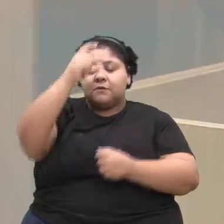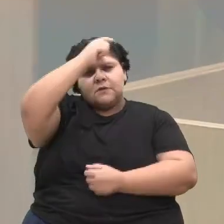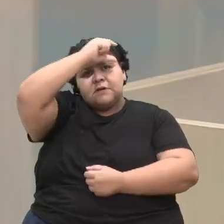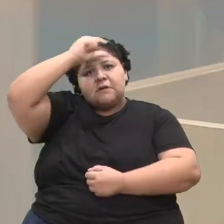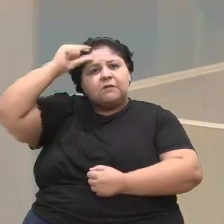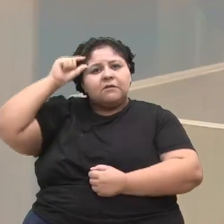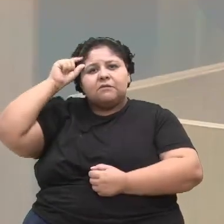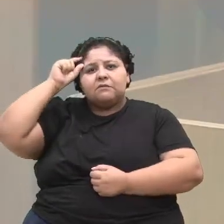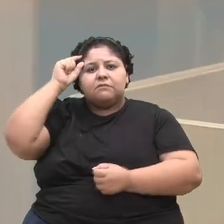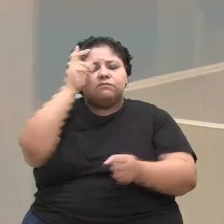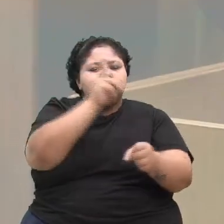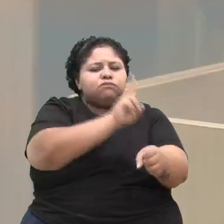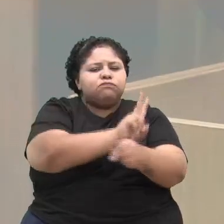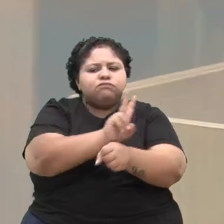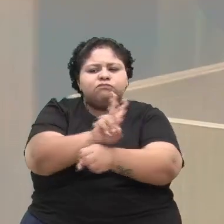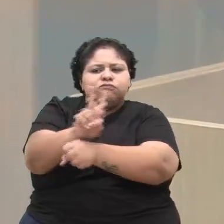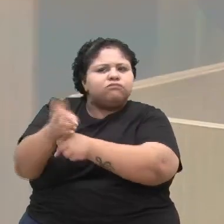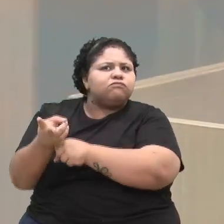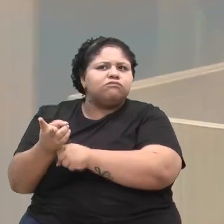me tratavam como